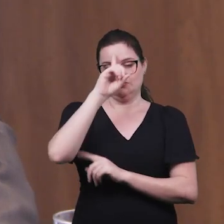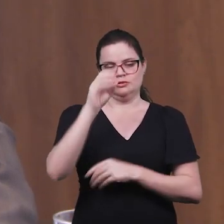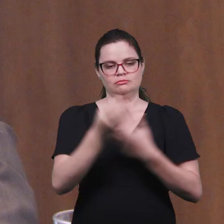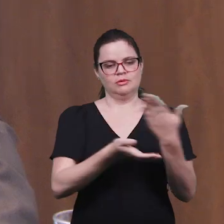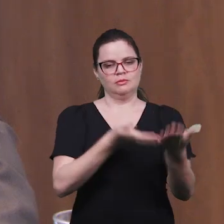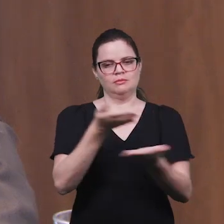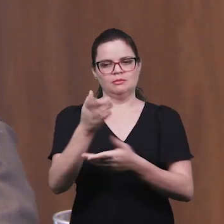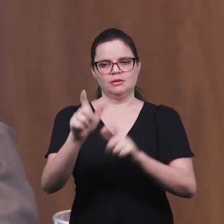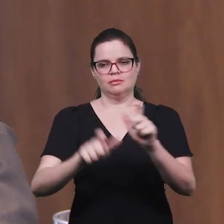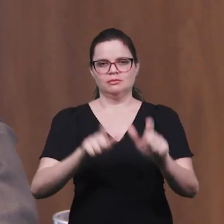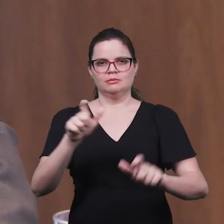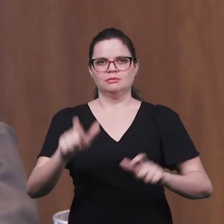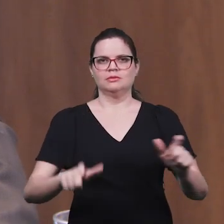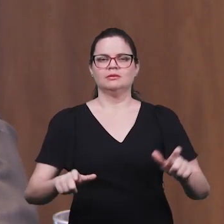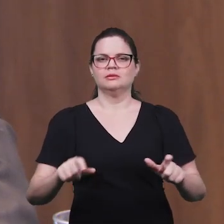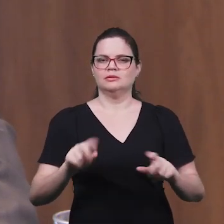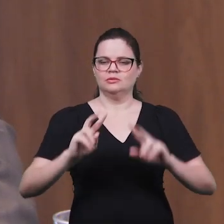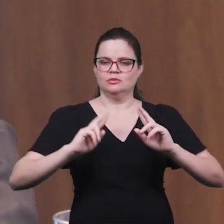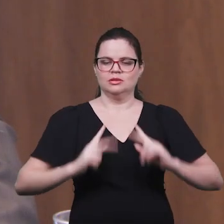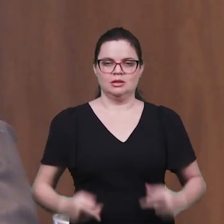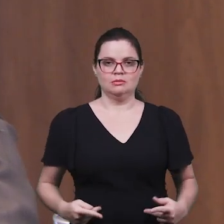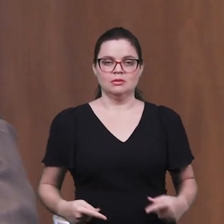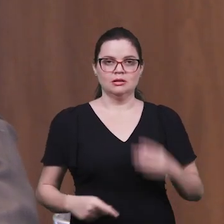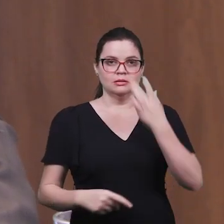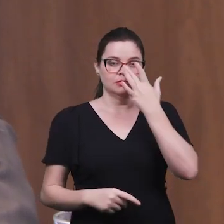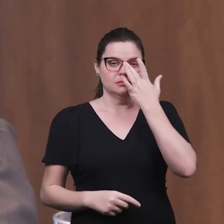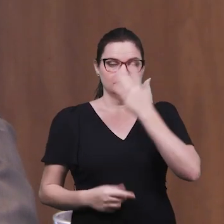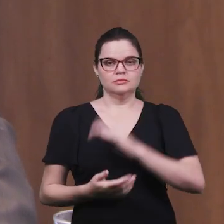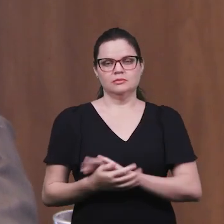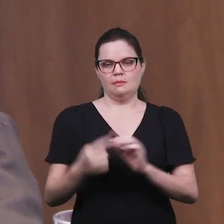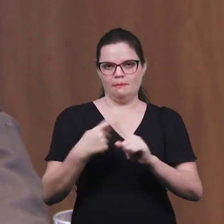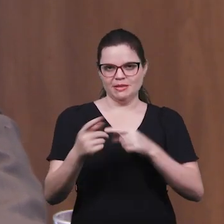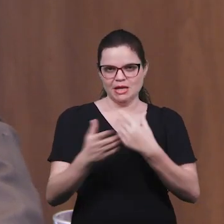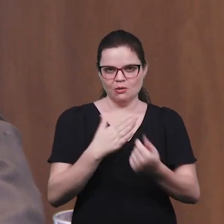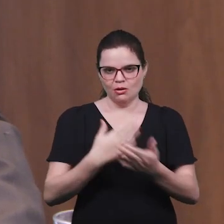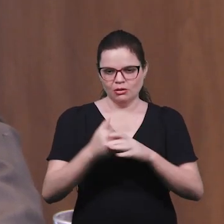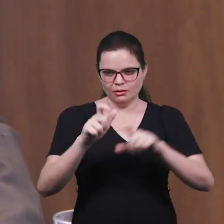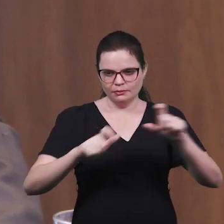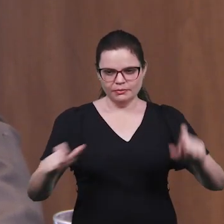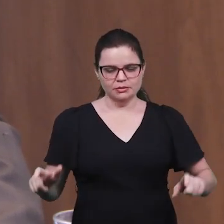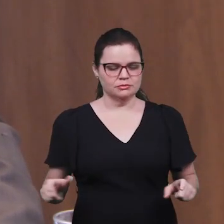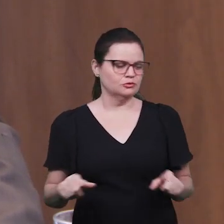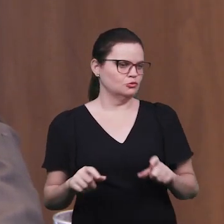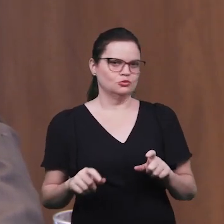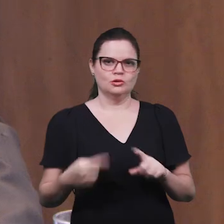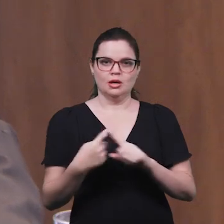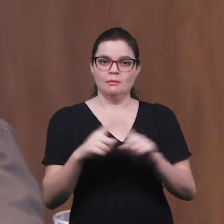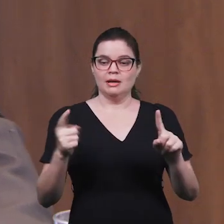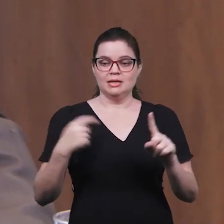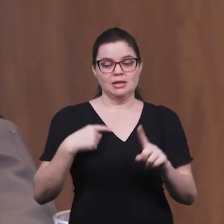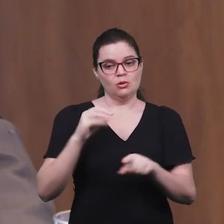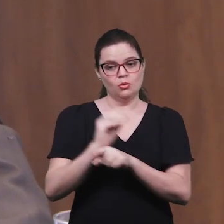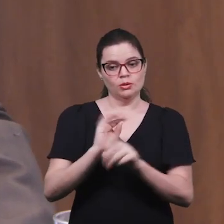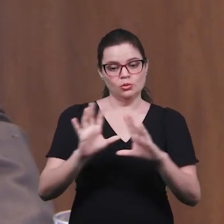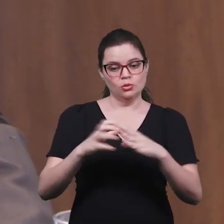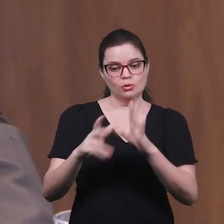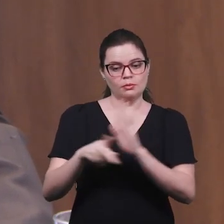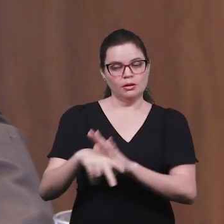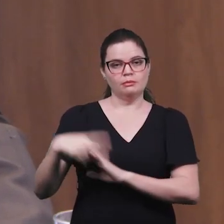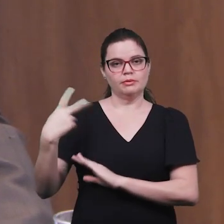Deus para com o homem. Mas não é para com qualquer homem, é para com o rebanho